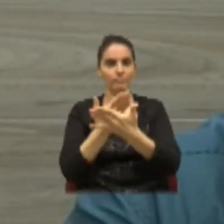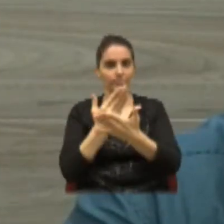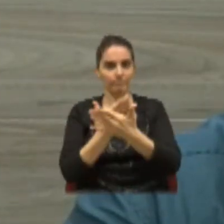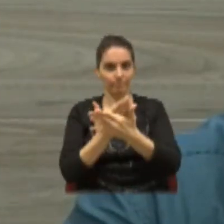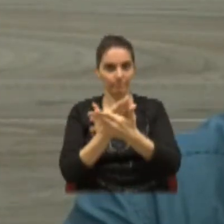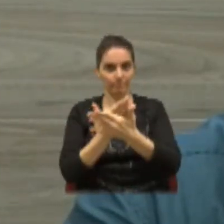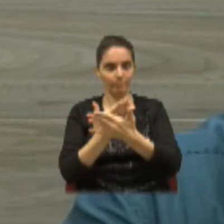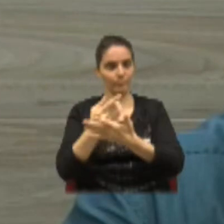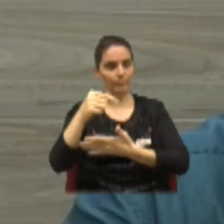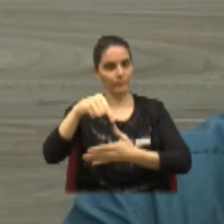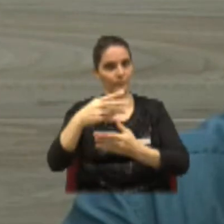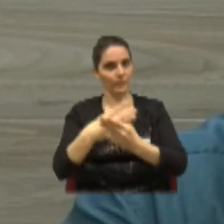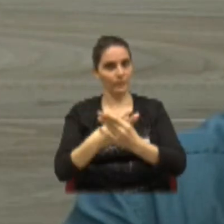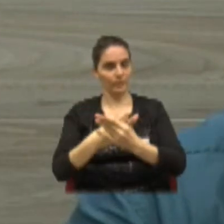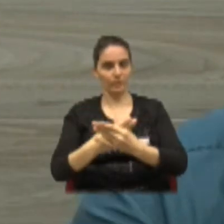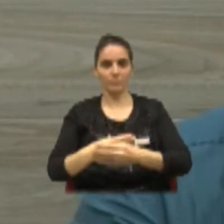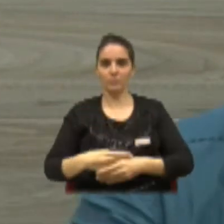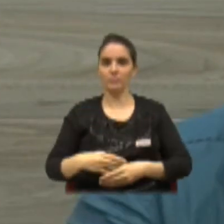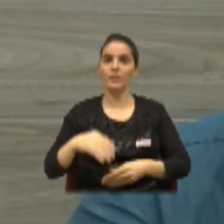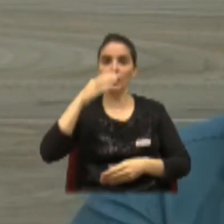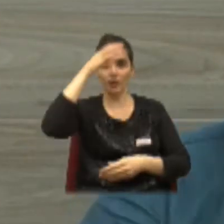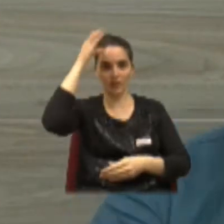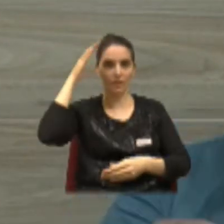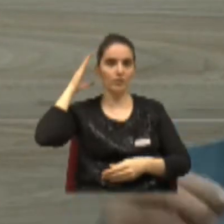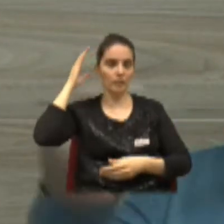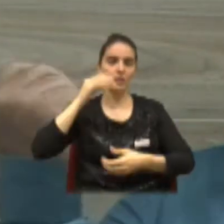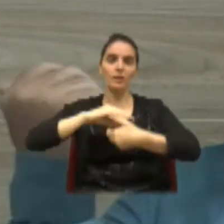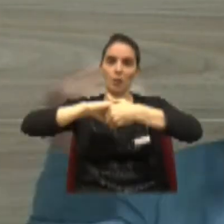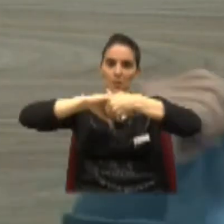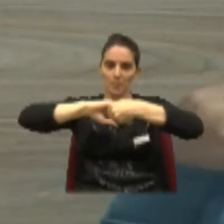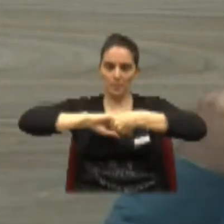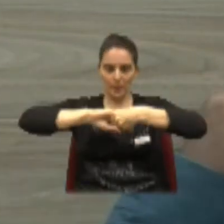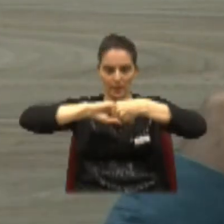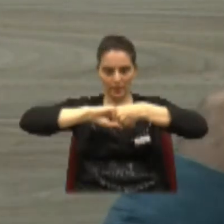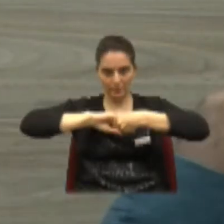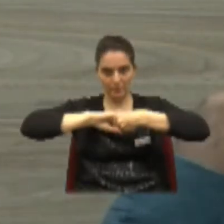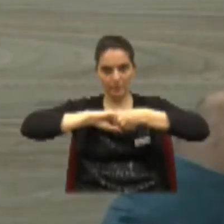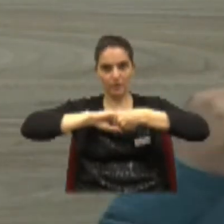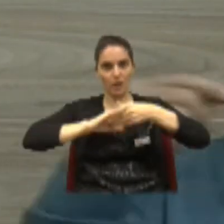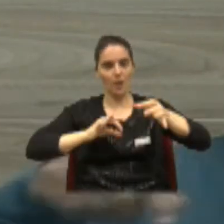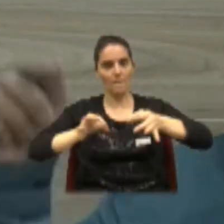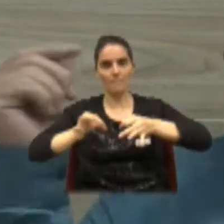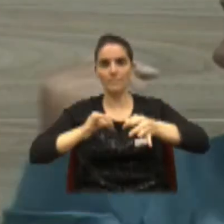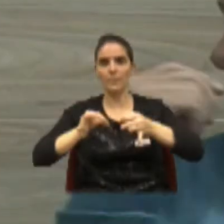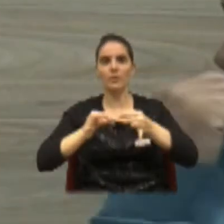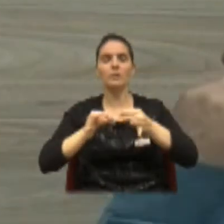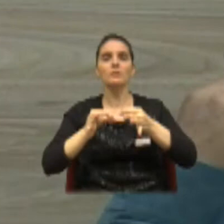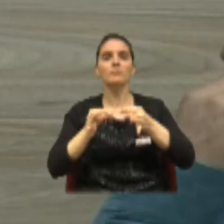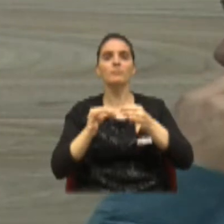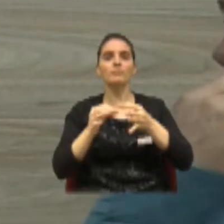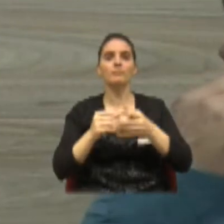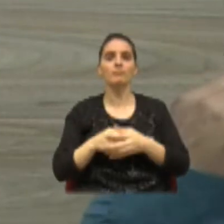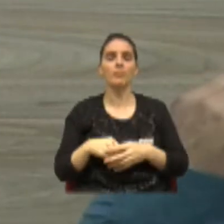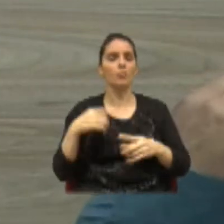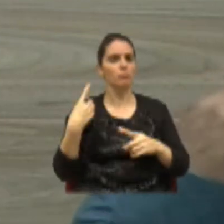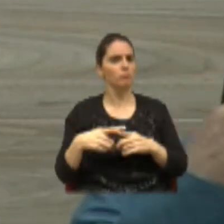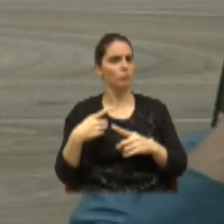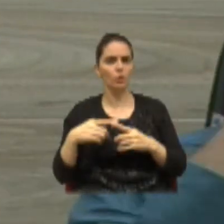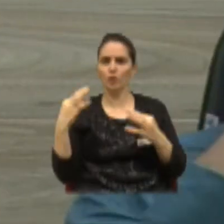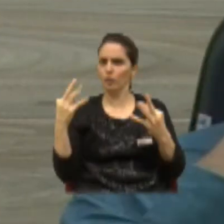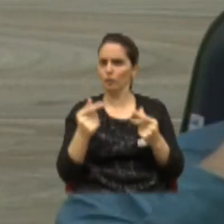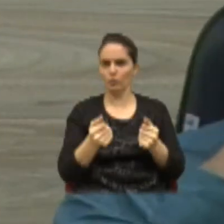casa. Vereadora Carolina, eu quero aqui parabenizar por esse projeto. Quando a gente fala tudo que a gente fala